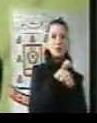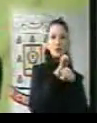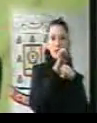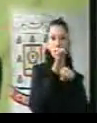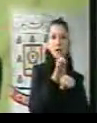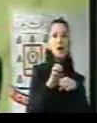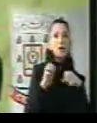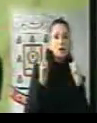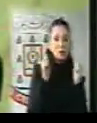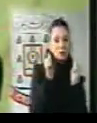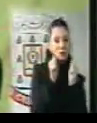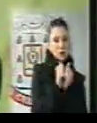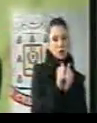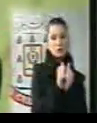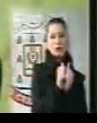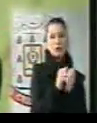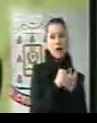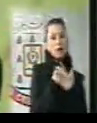ser solidário